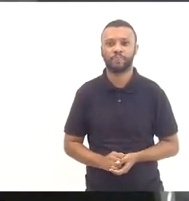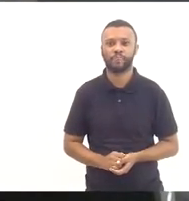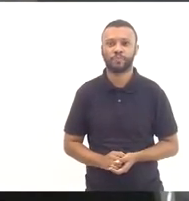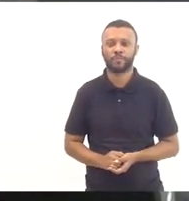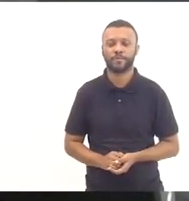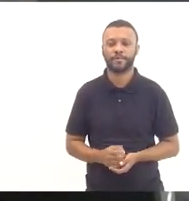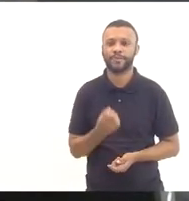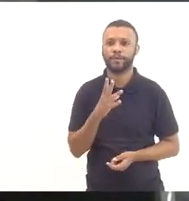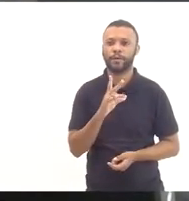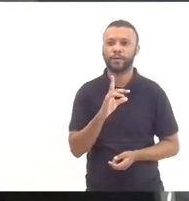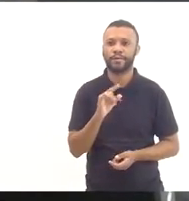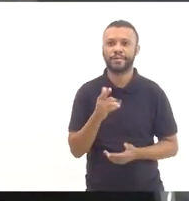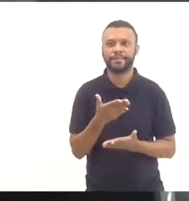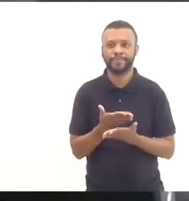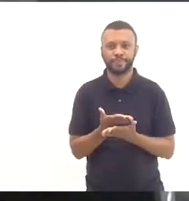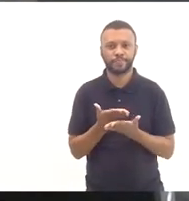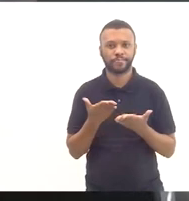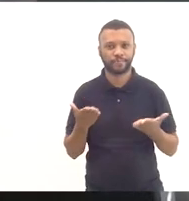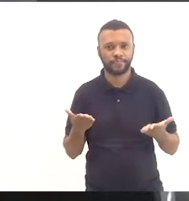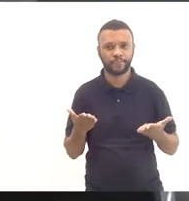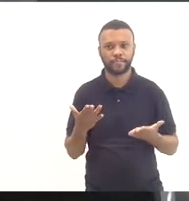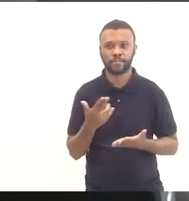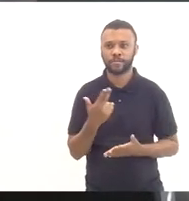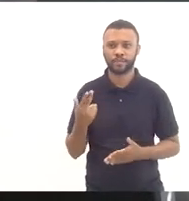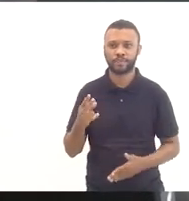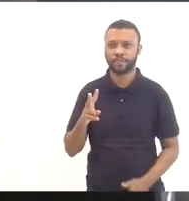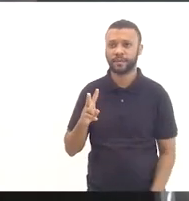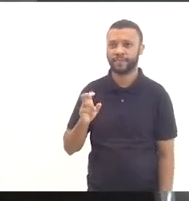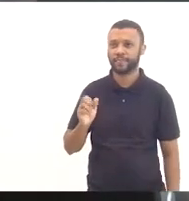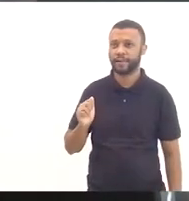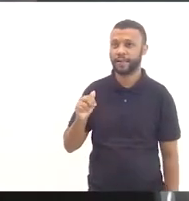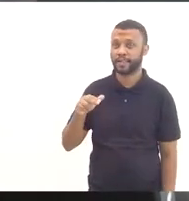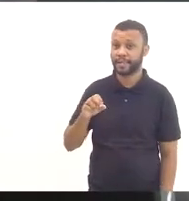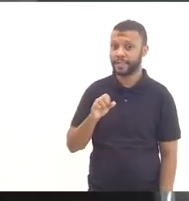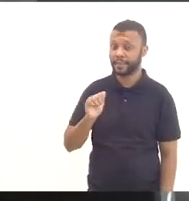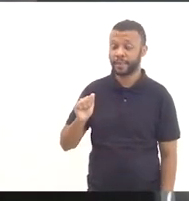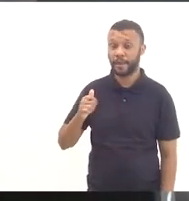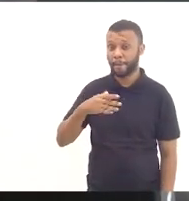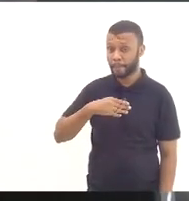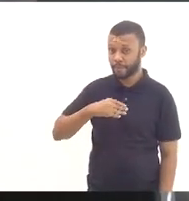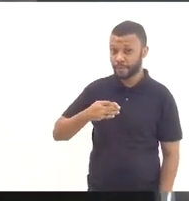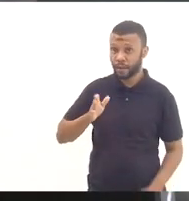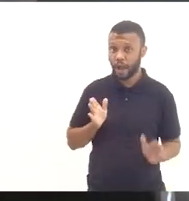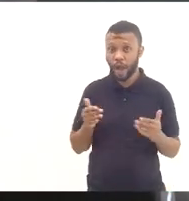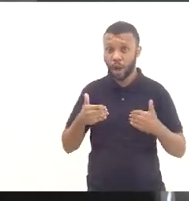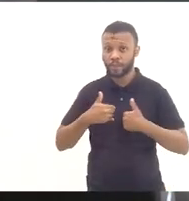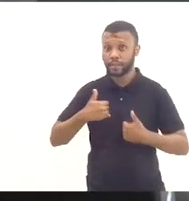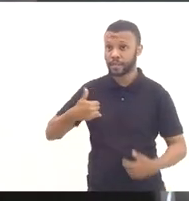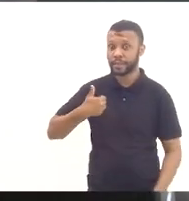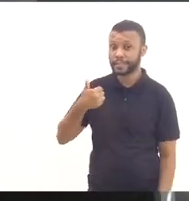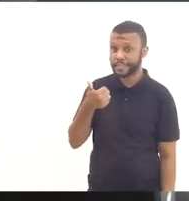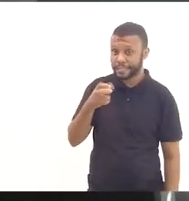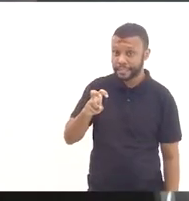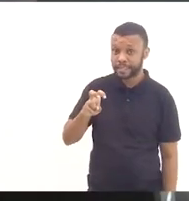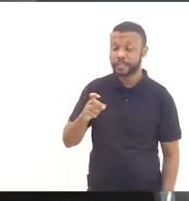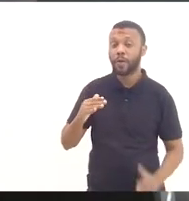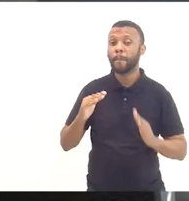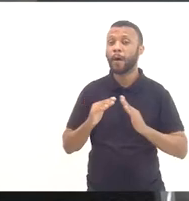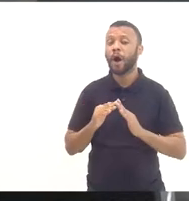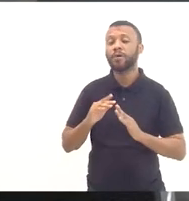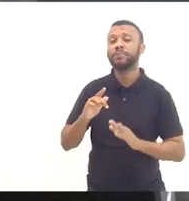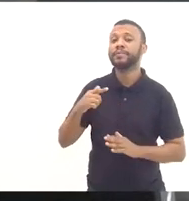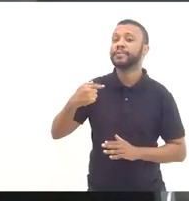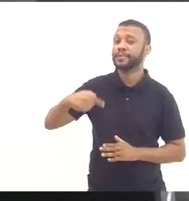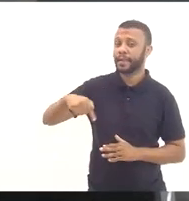bom dia a todos Bom dia meu nome é Vanessa eu tenho um filho autista de 15 anos eu moro em Queimados